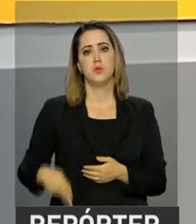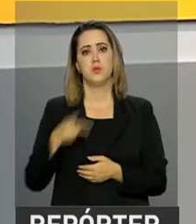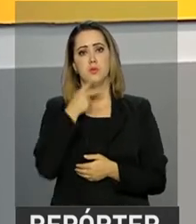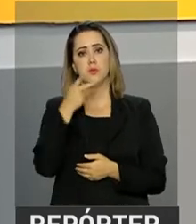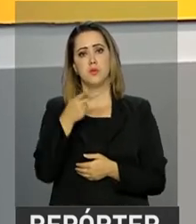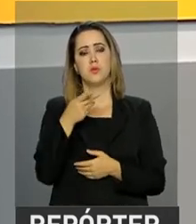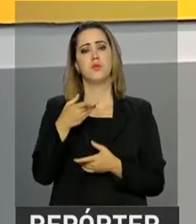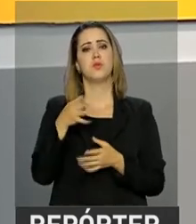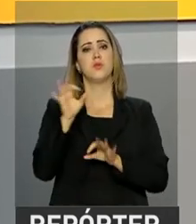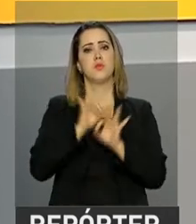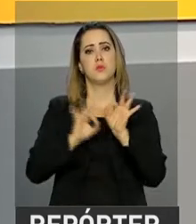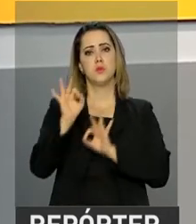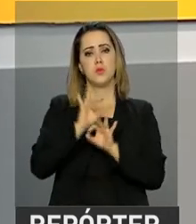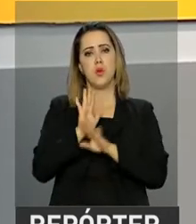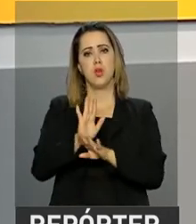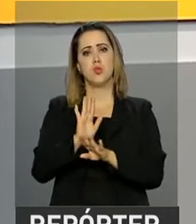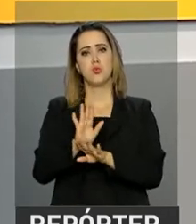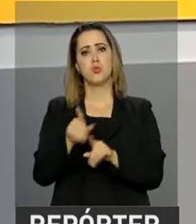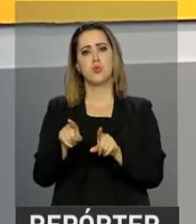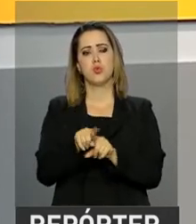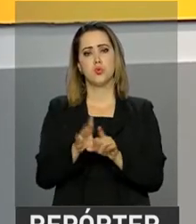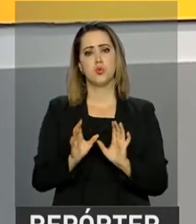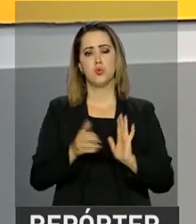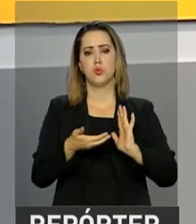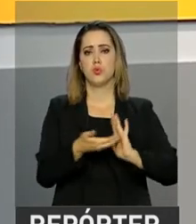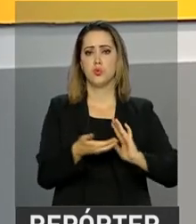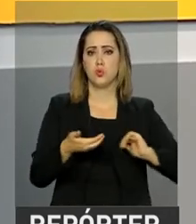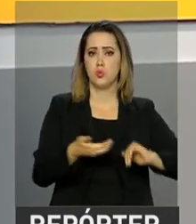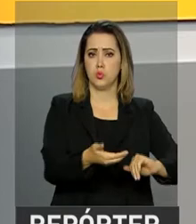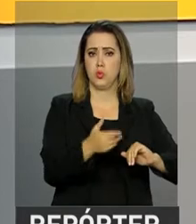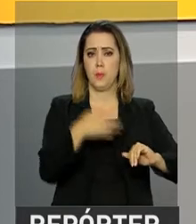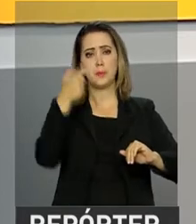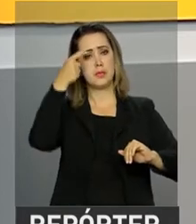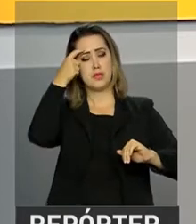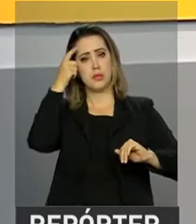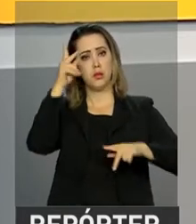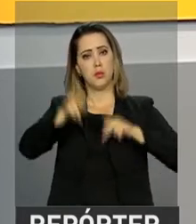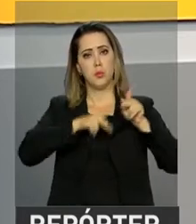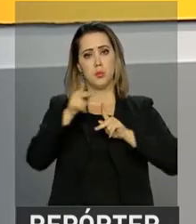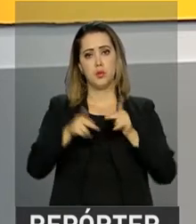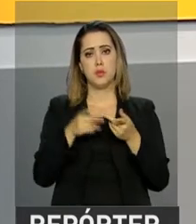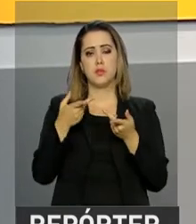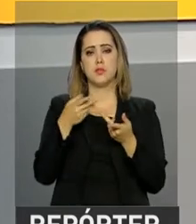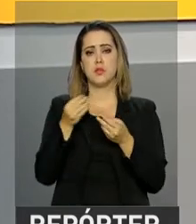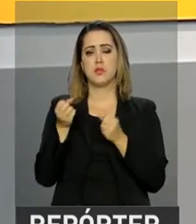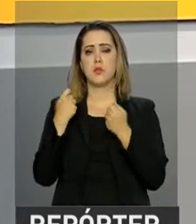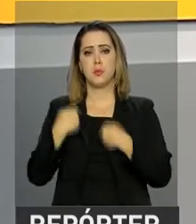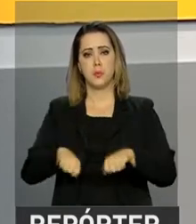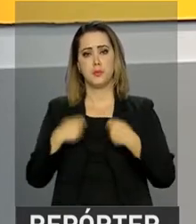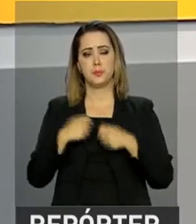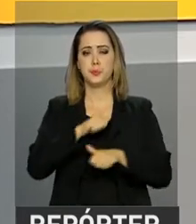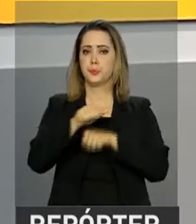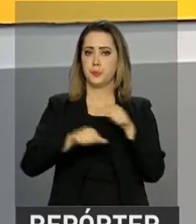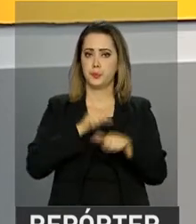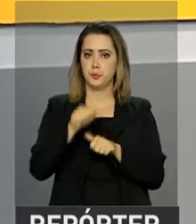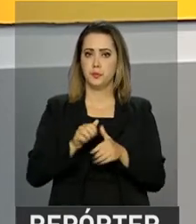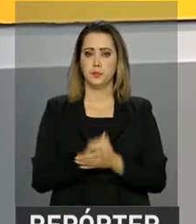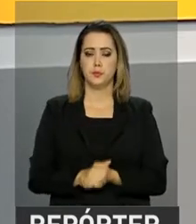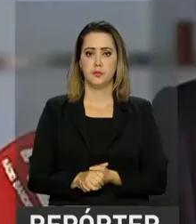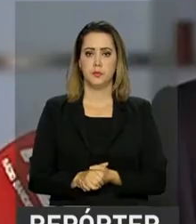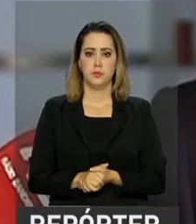ministro conta com a colaboração dos parlamentares para conscientizar a população sobre a necessidade das